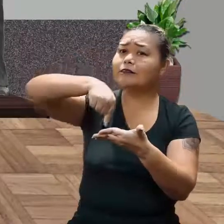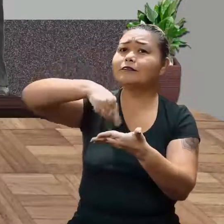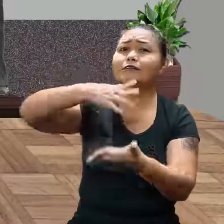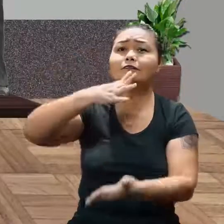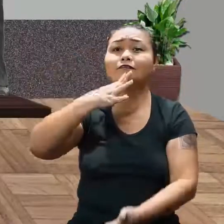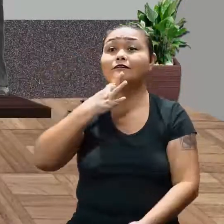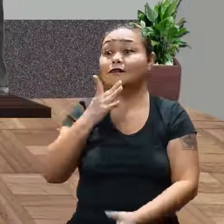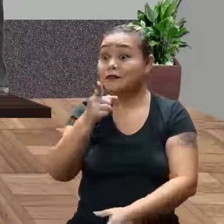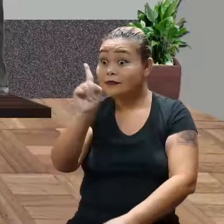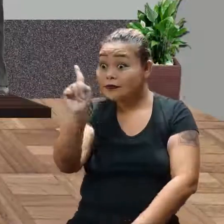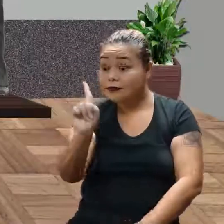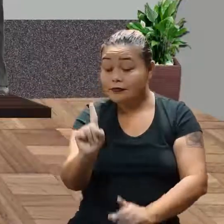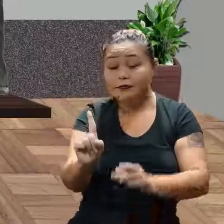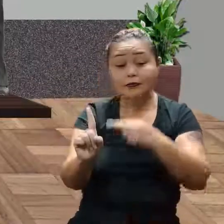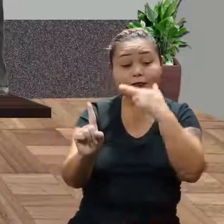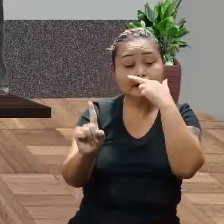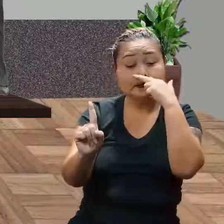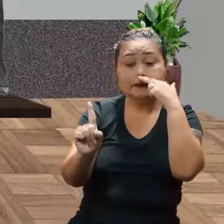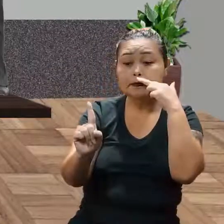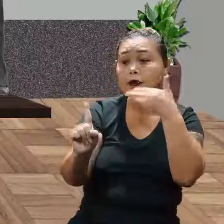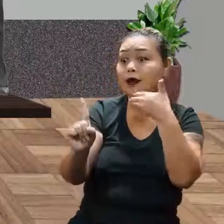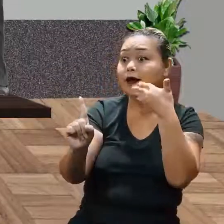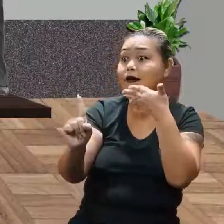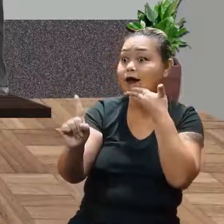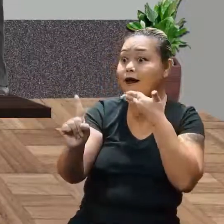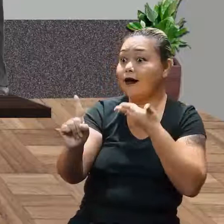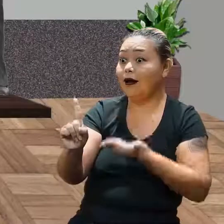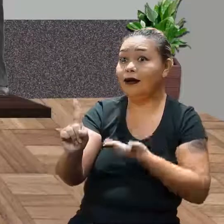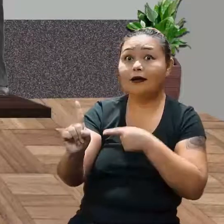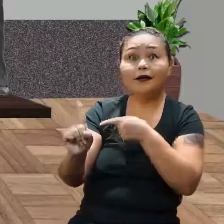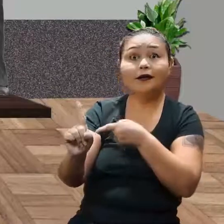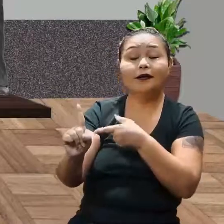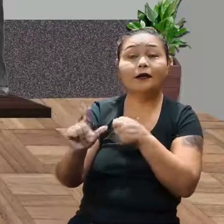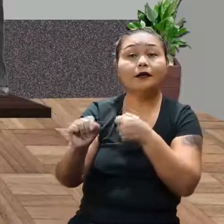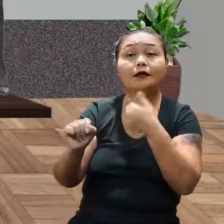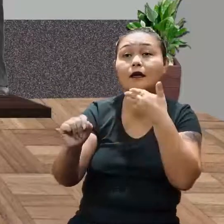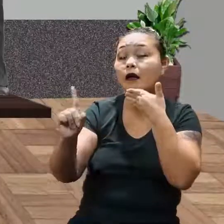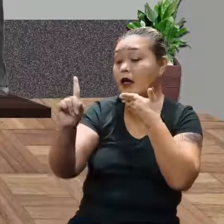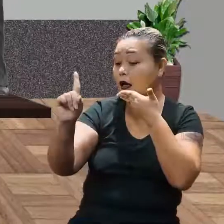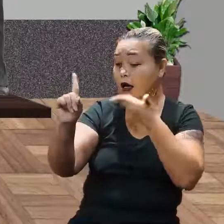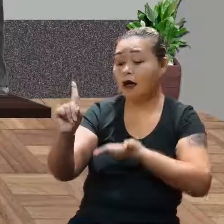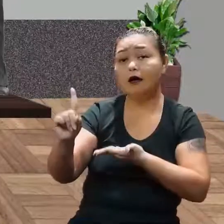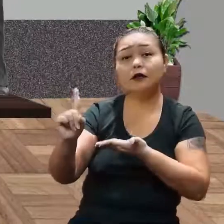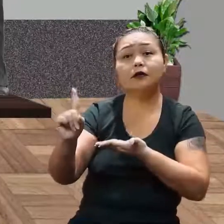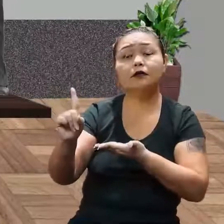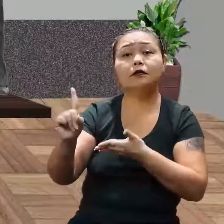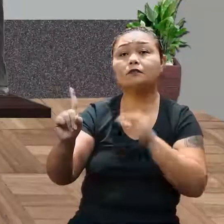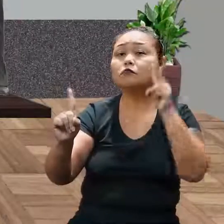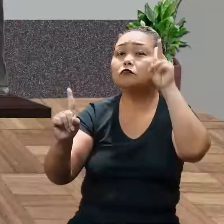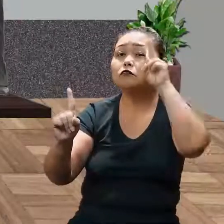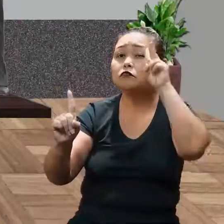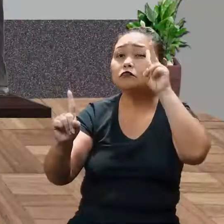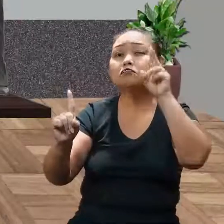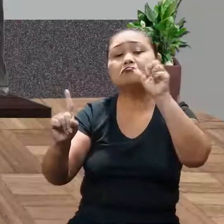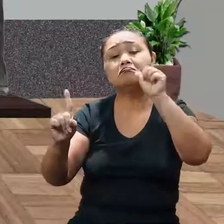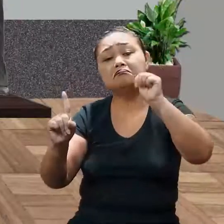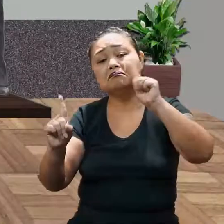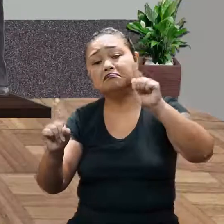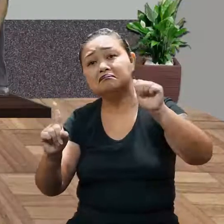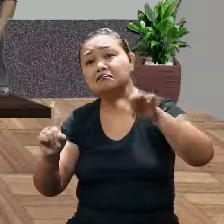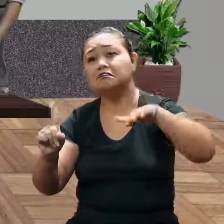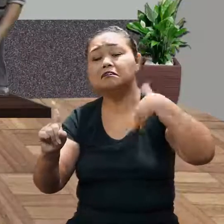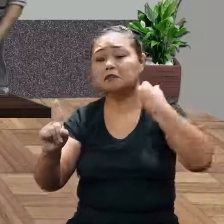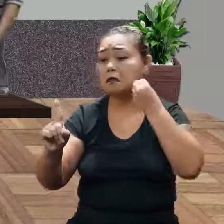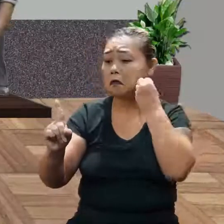conhece Rondon. Roosevelt se encanta com Rondon. Sai daqui encantado com a história, com a saga, com